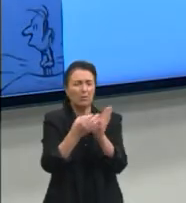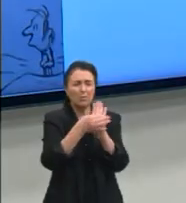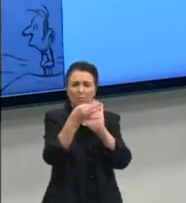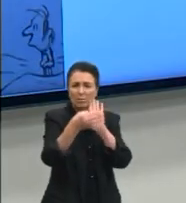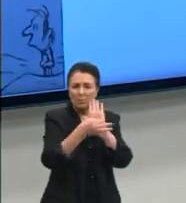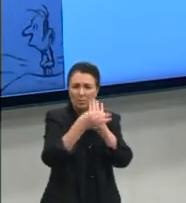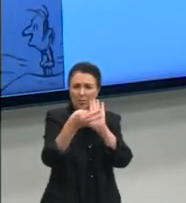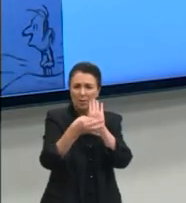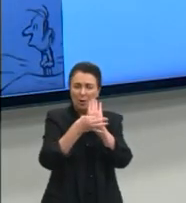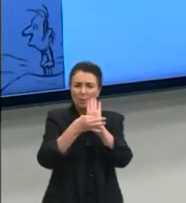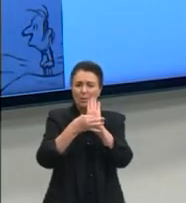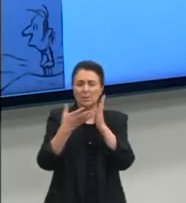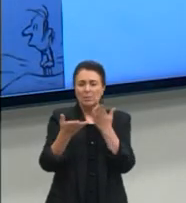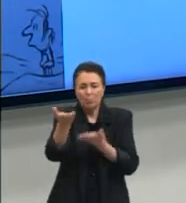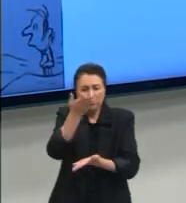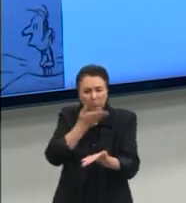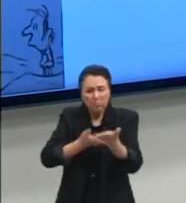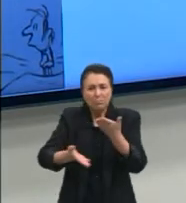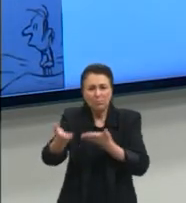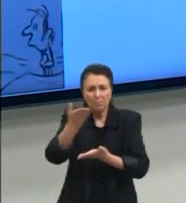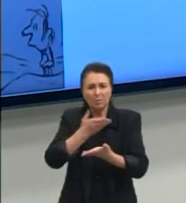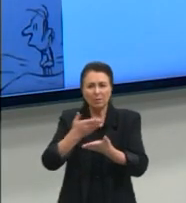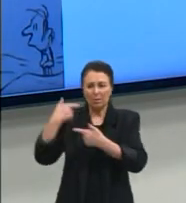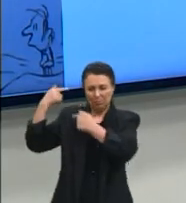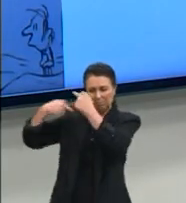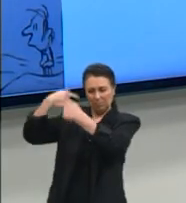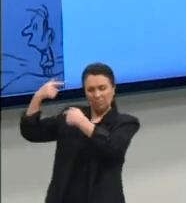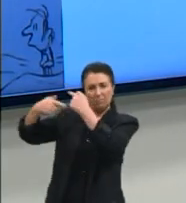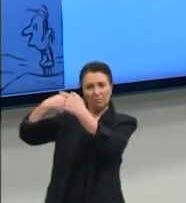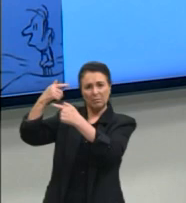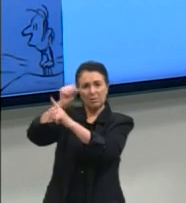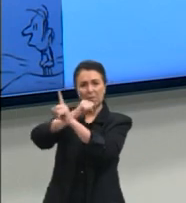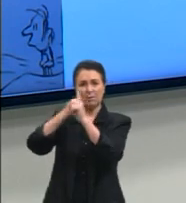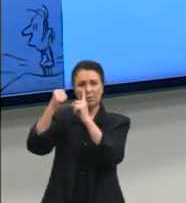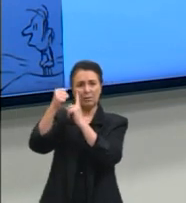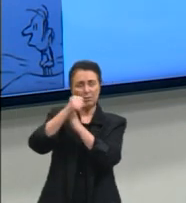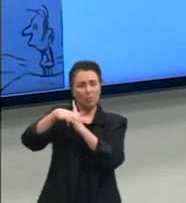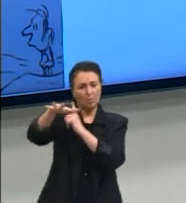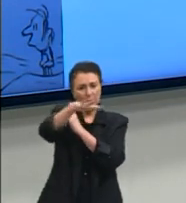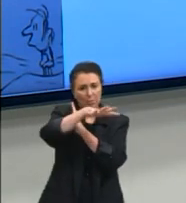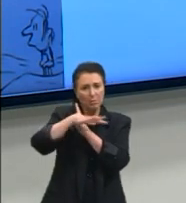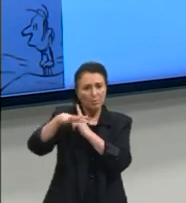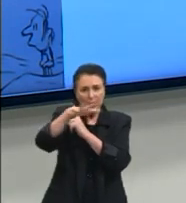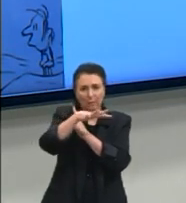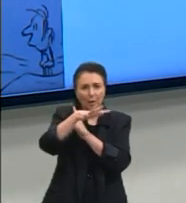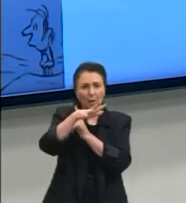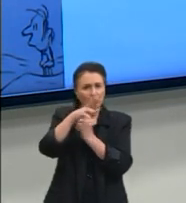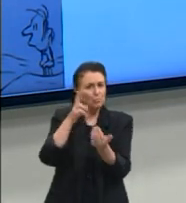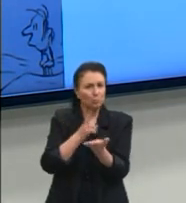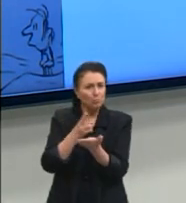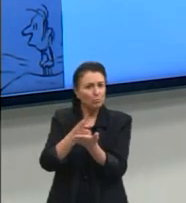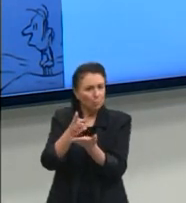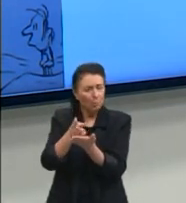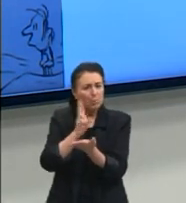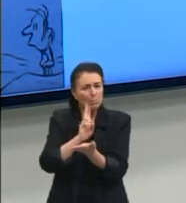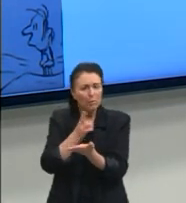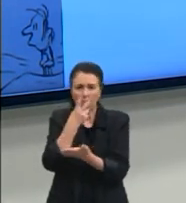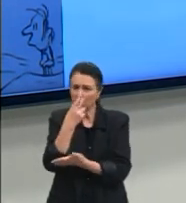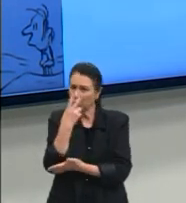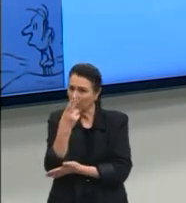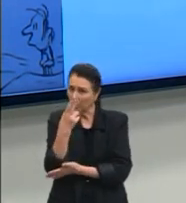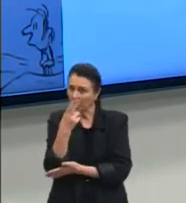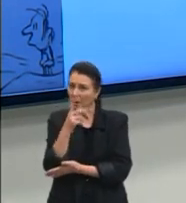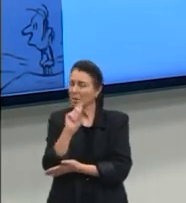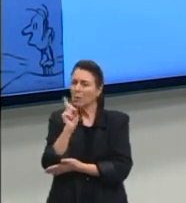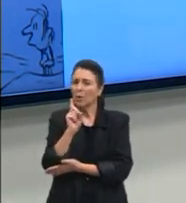que são transmitidas de geração em geração e mantém a sociedade no status quo de uma forma tranquila não significa que o senso comum